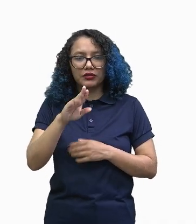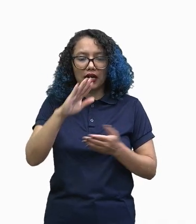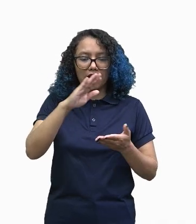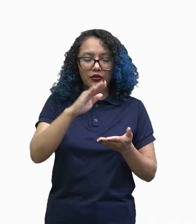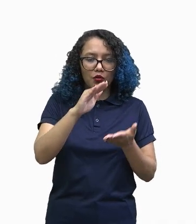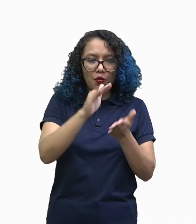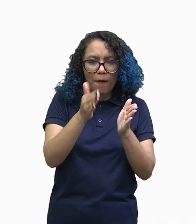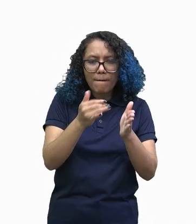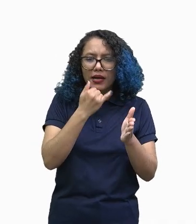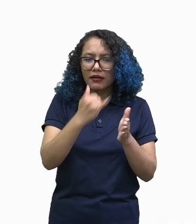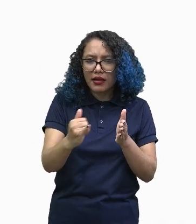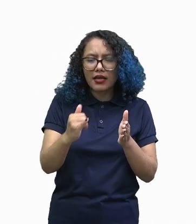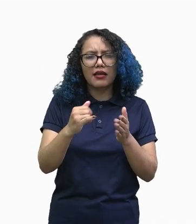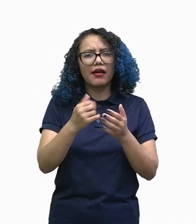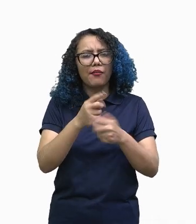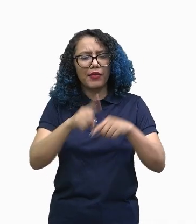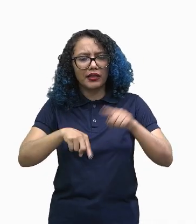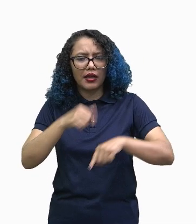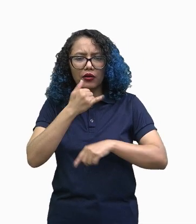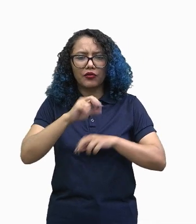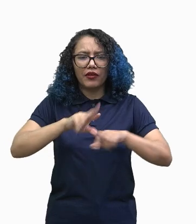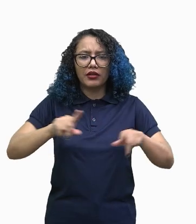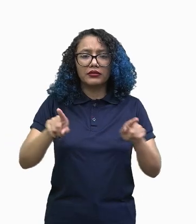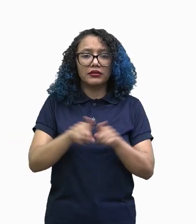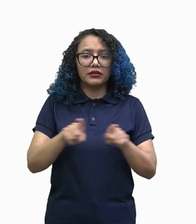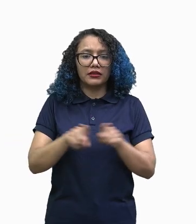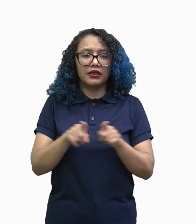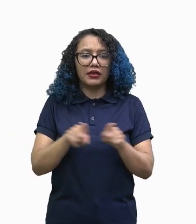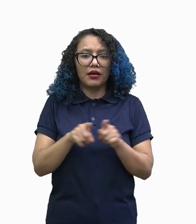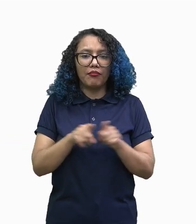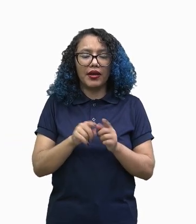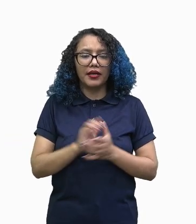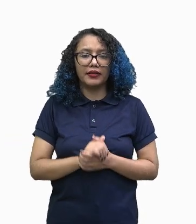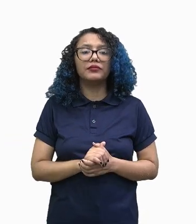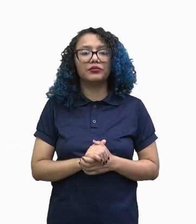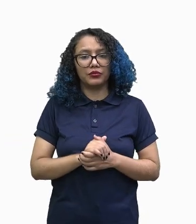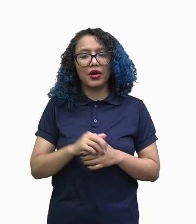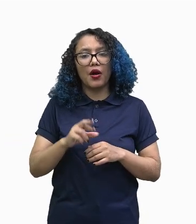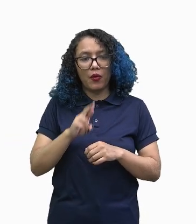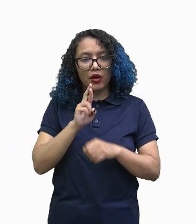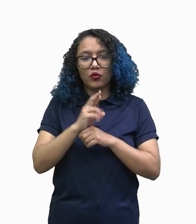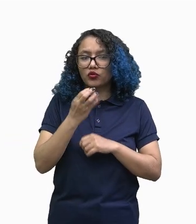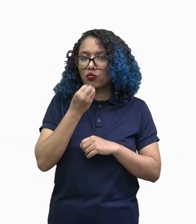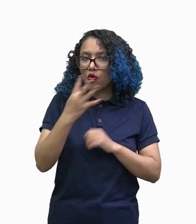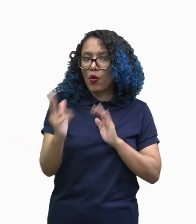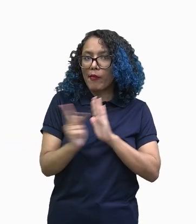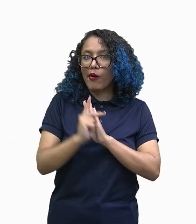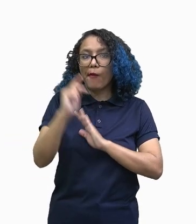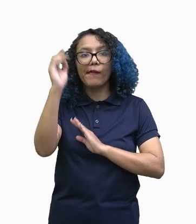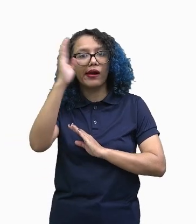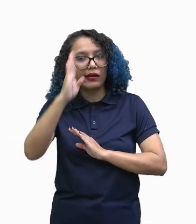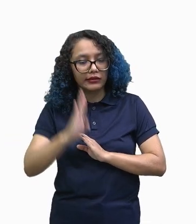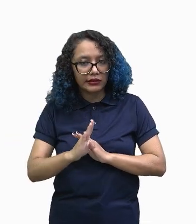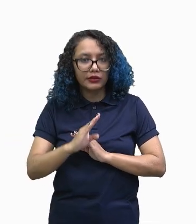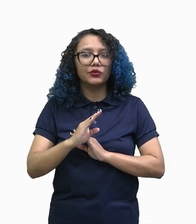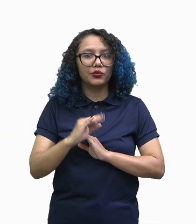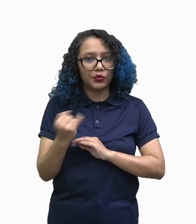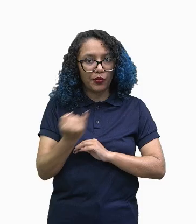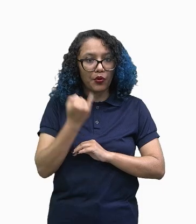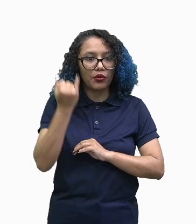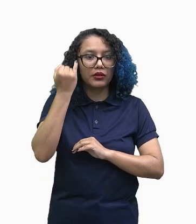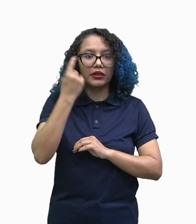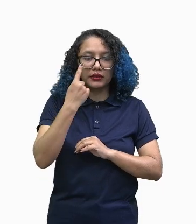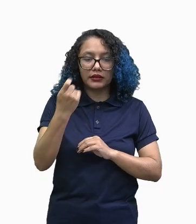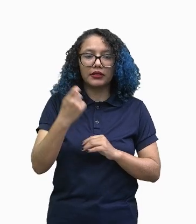em eletrônicos, também aparece nos levantamentos como recurso estratégico do nosso país. Já o cobre, já